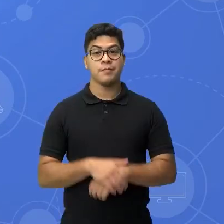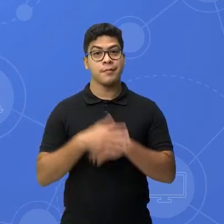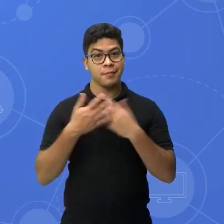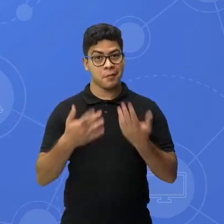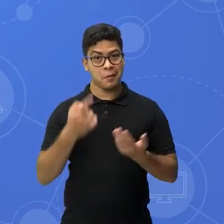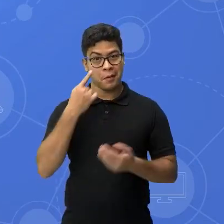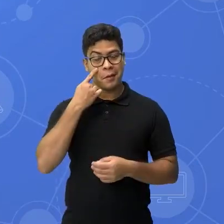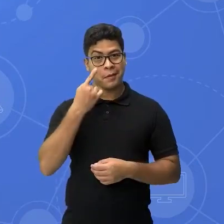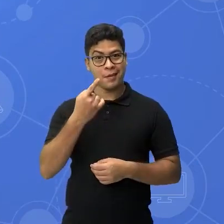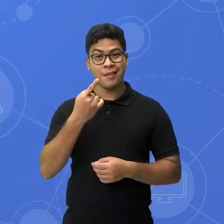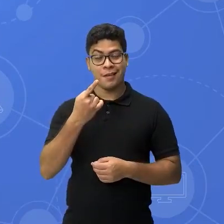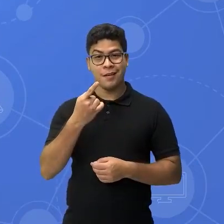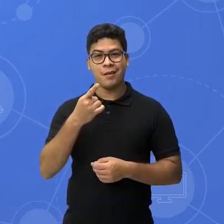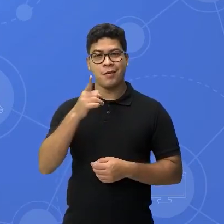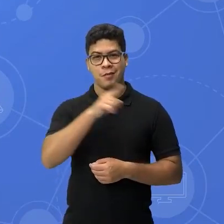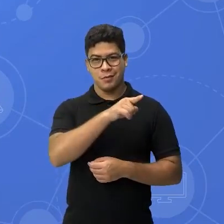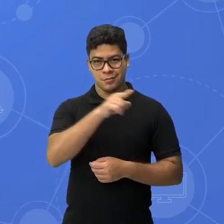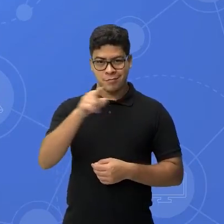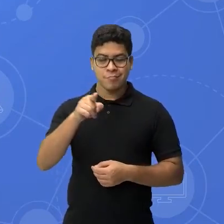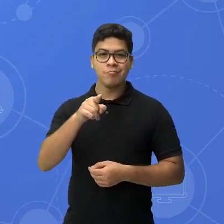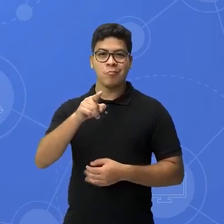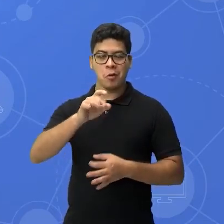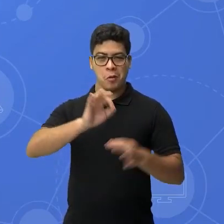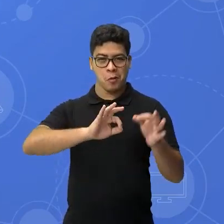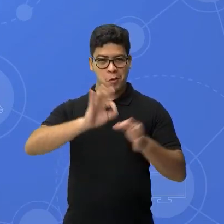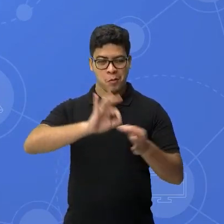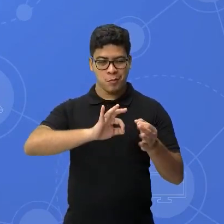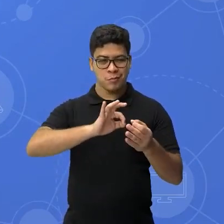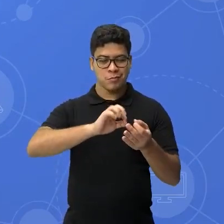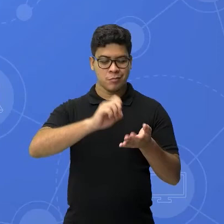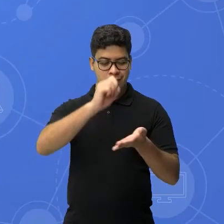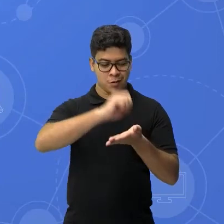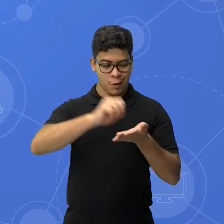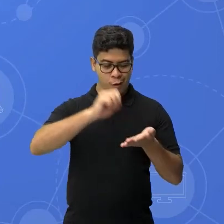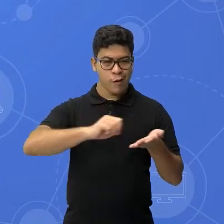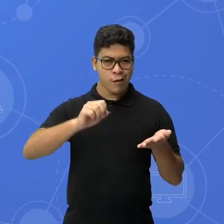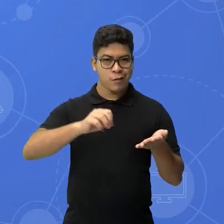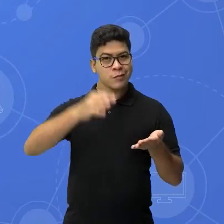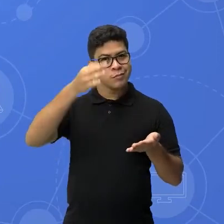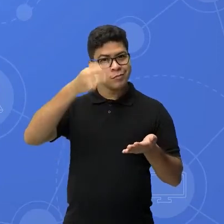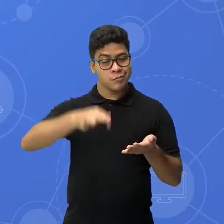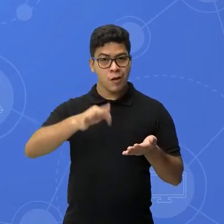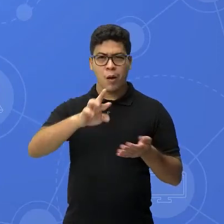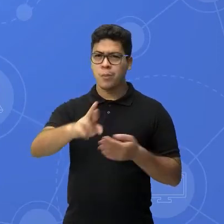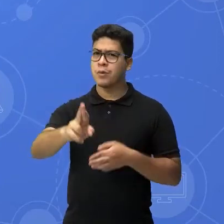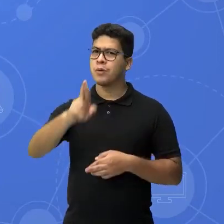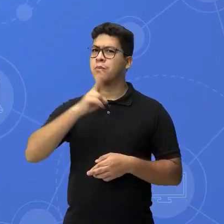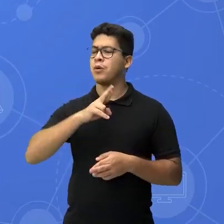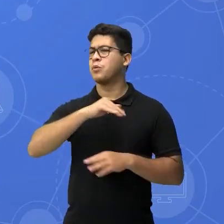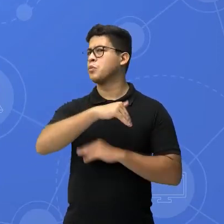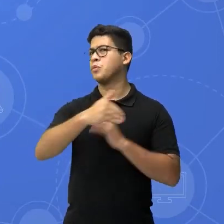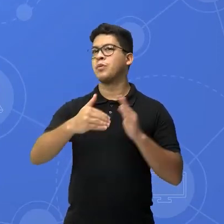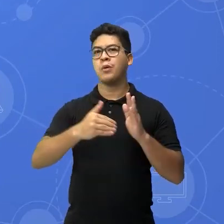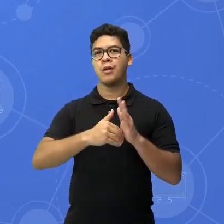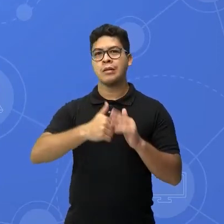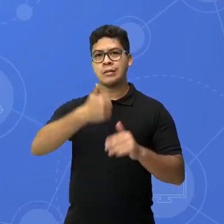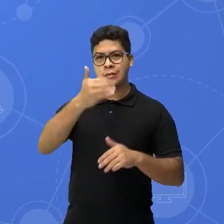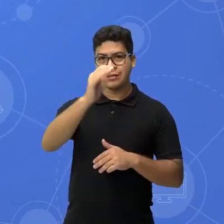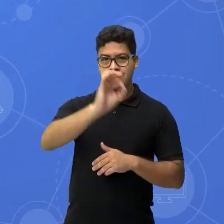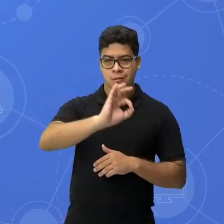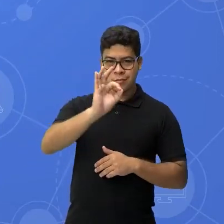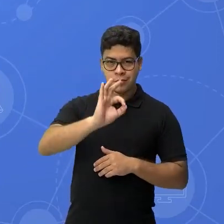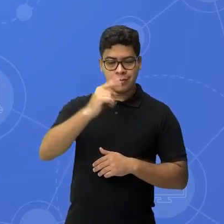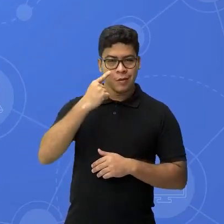Muito bem. Vocês trabalharam com tranquilidade, certamente responderam tudo aí 100%